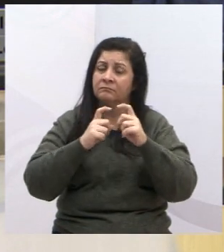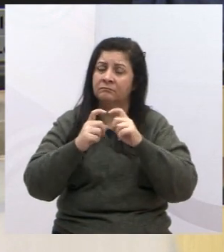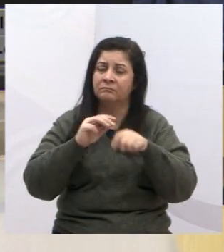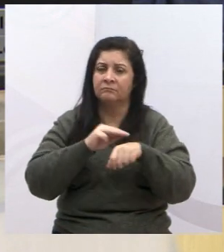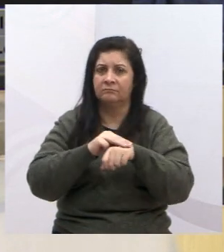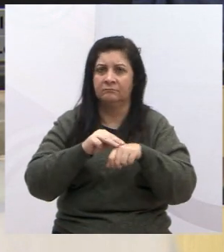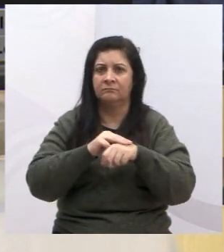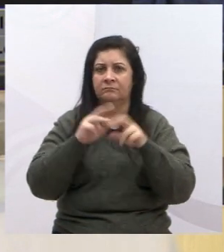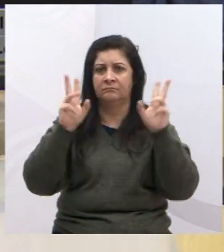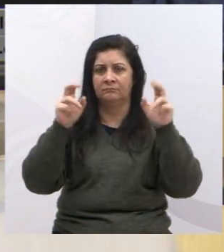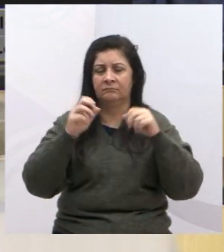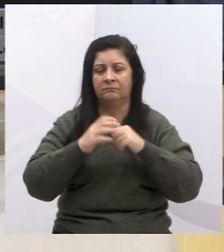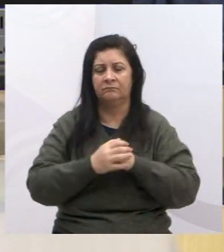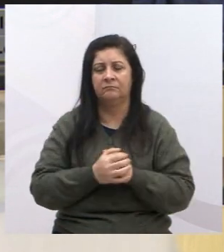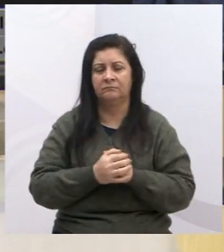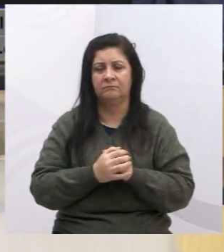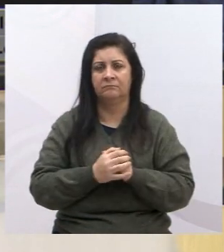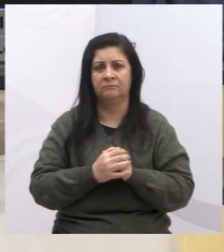assunto.